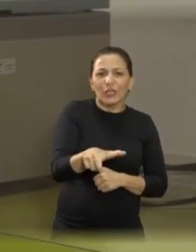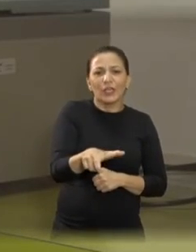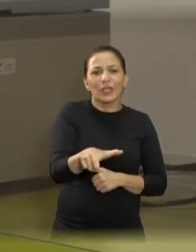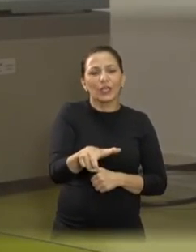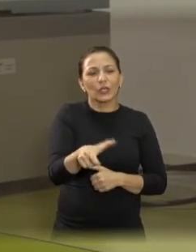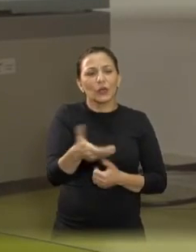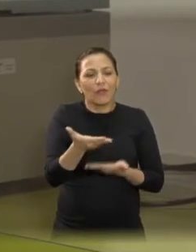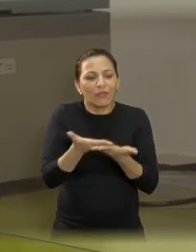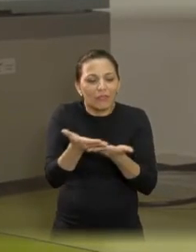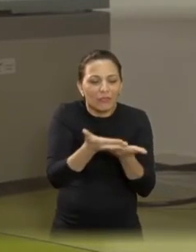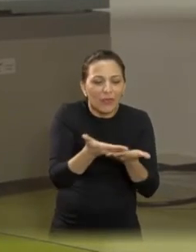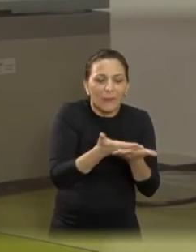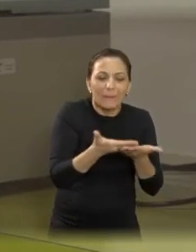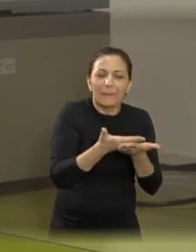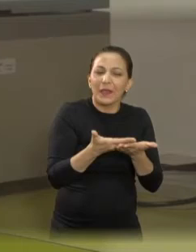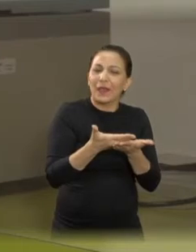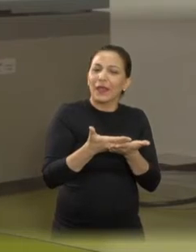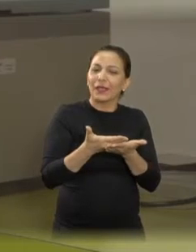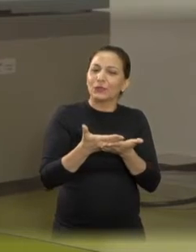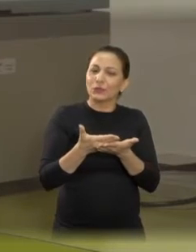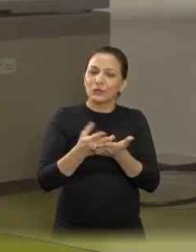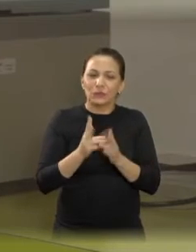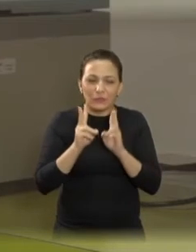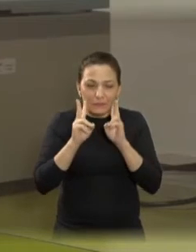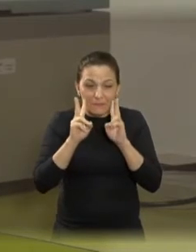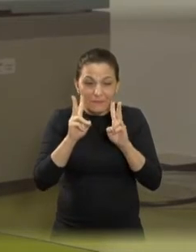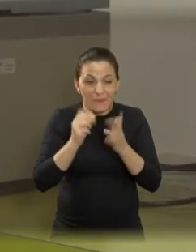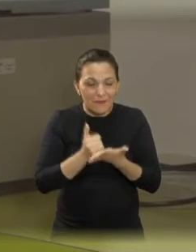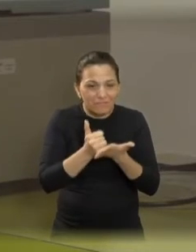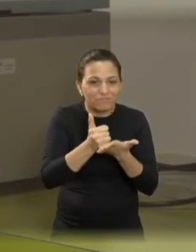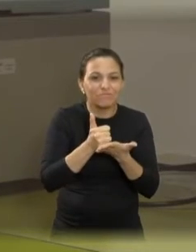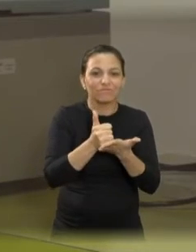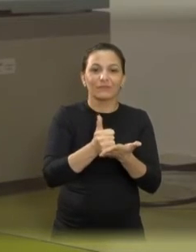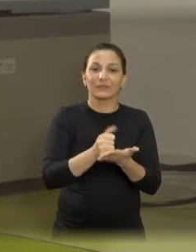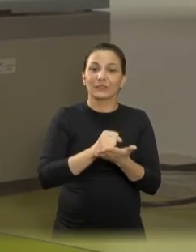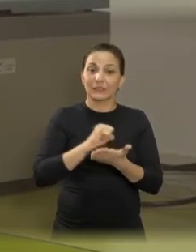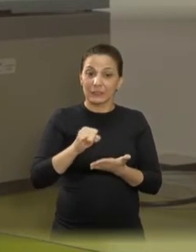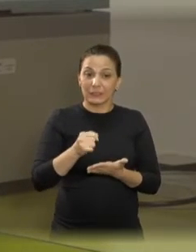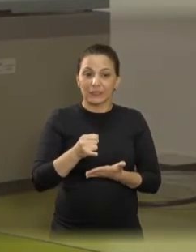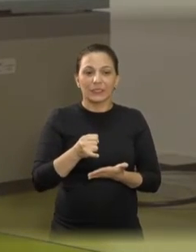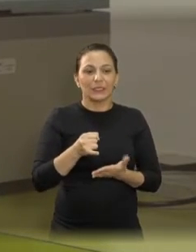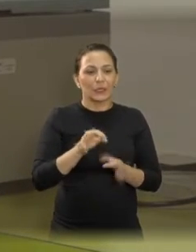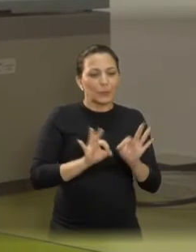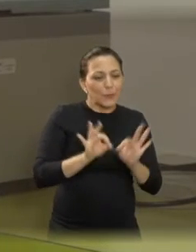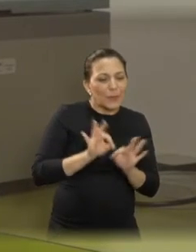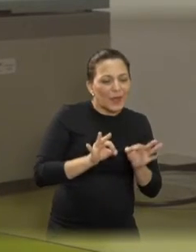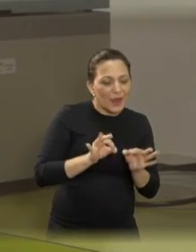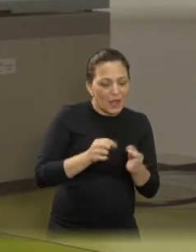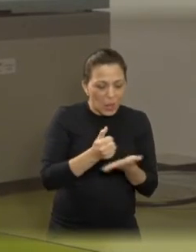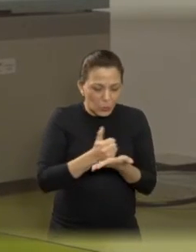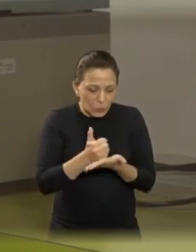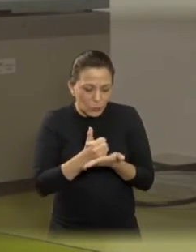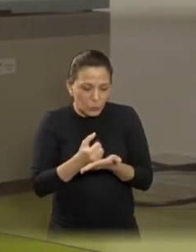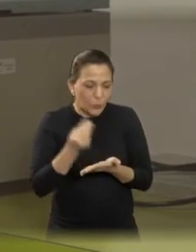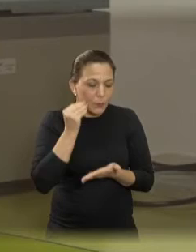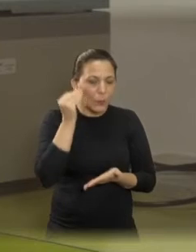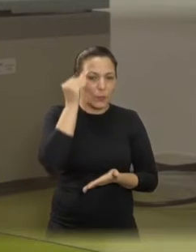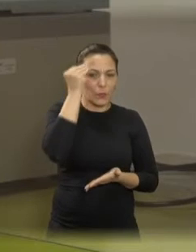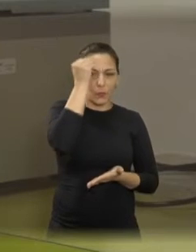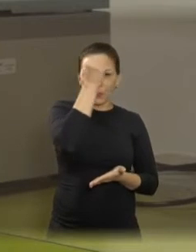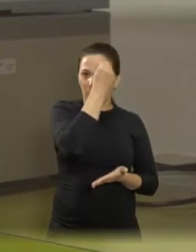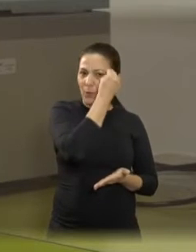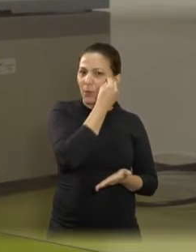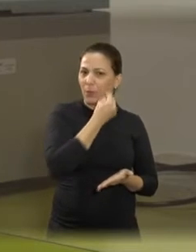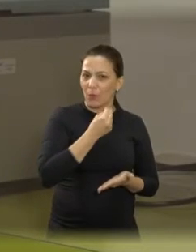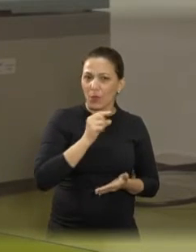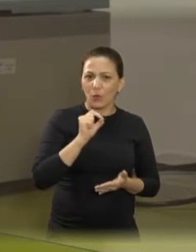um tratamento, ou mesmo que seja um cosmético. Sabe por quê? Muitas vezes o